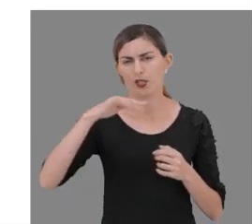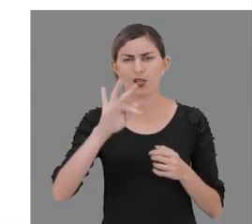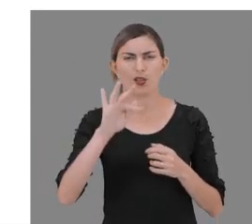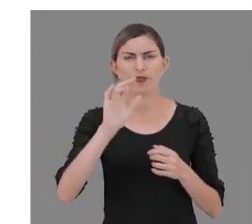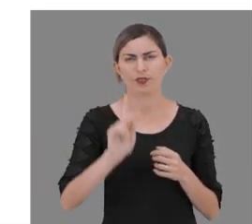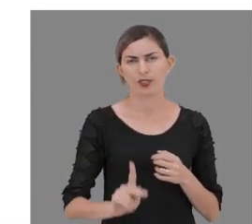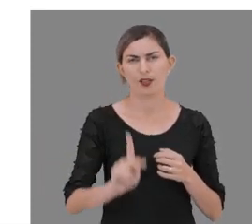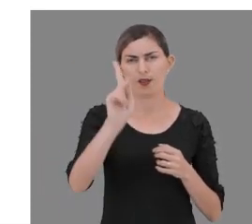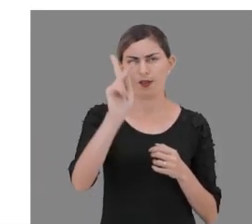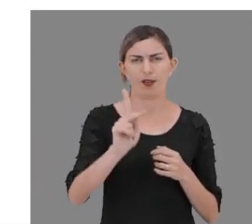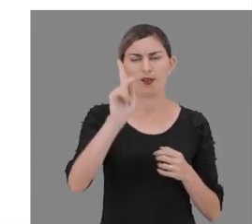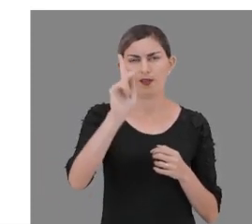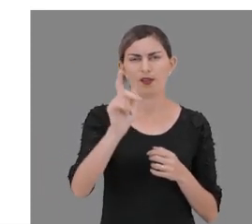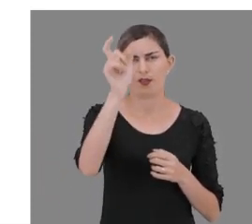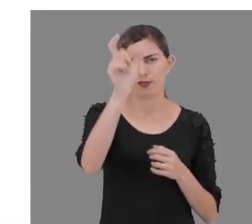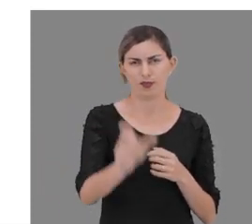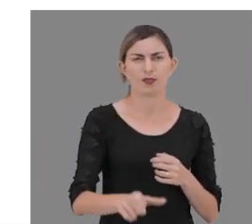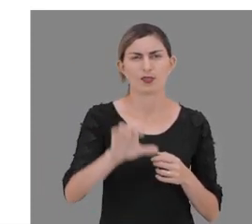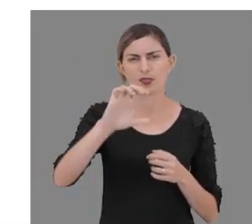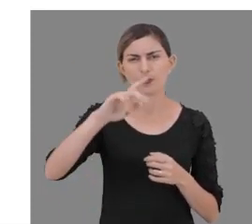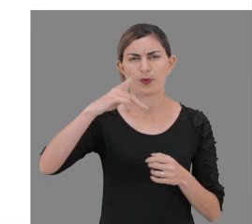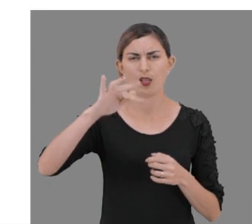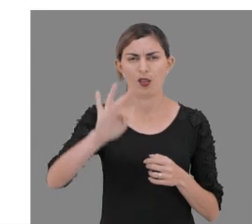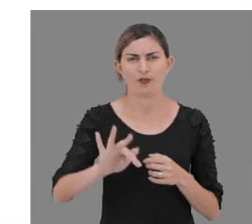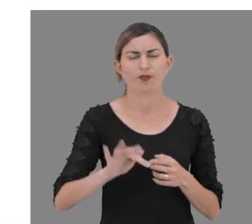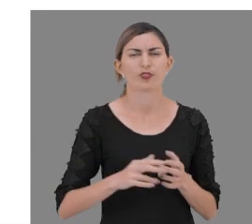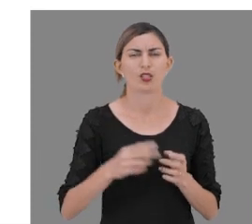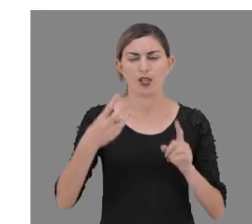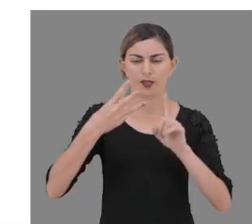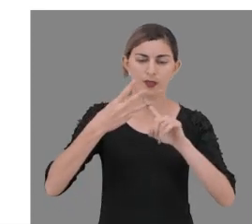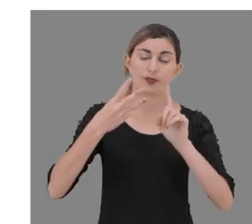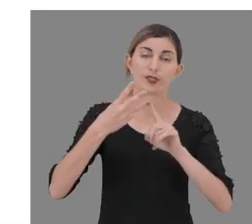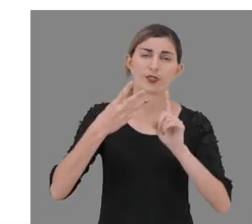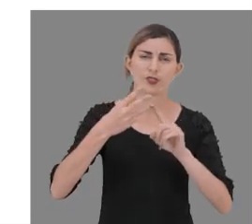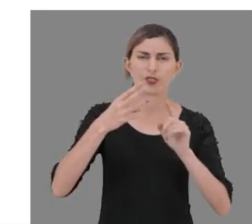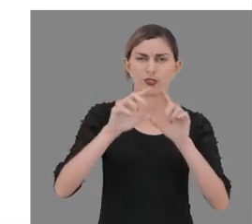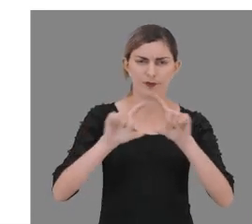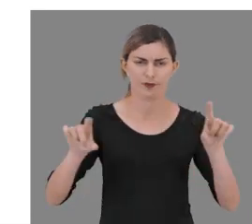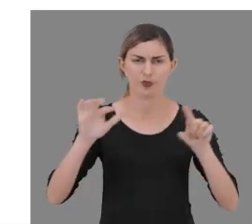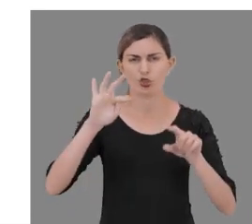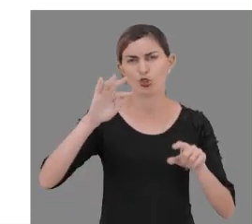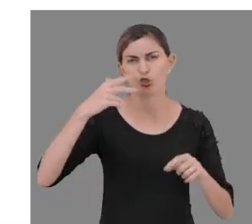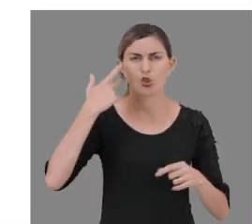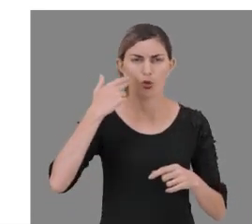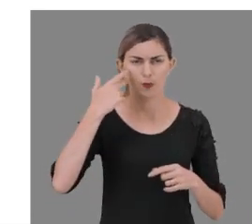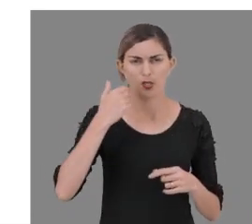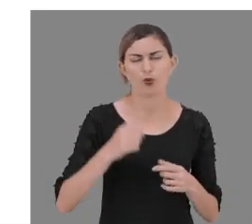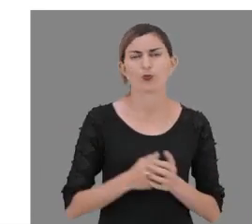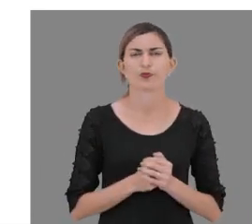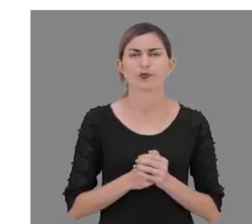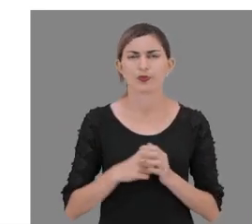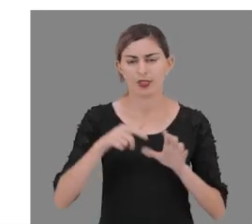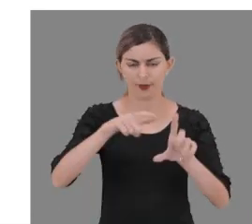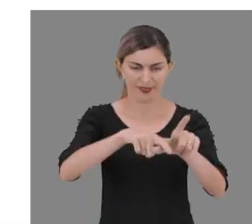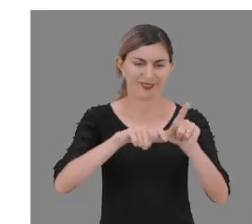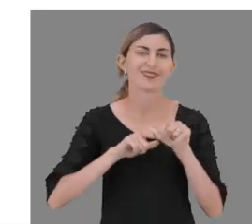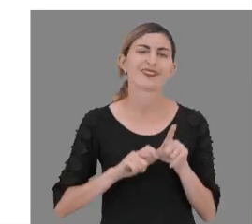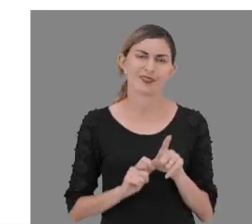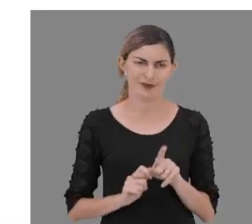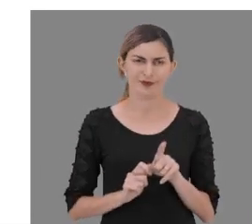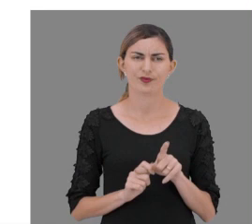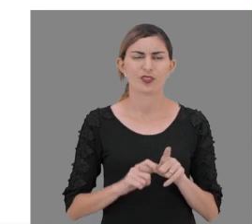lado, PFK cliente CPF. A terceira forma normal diz que